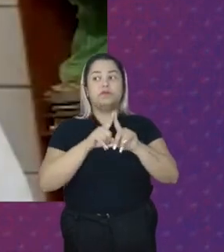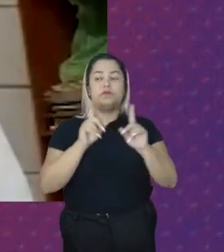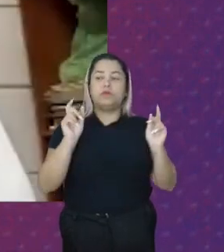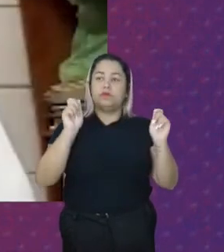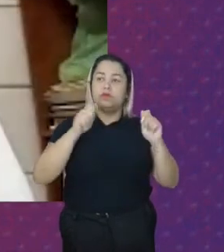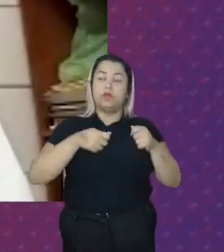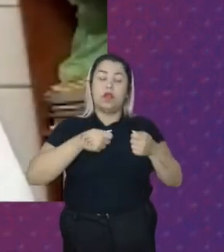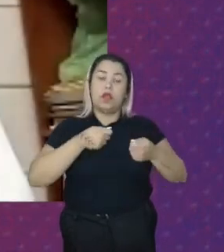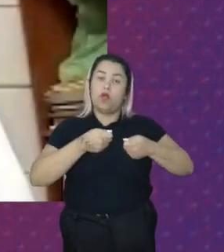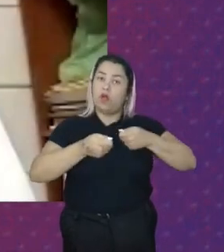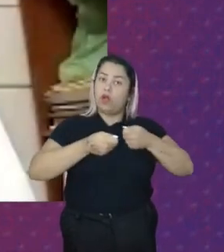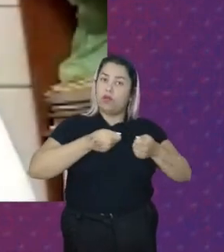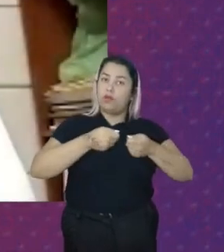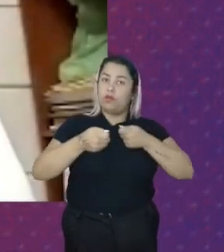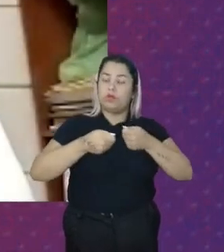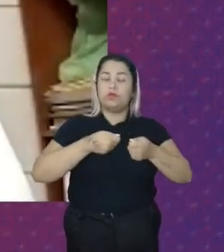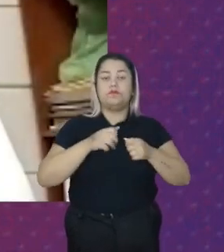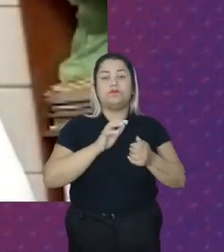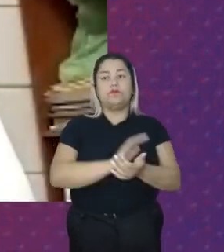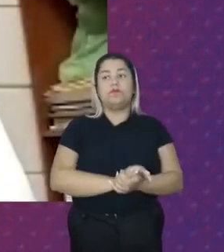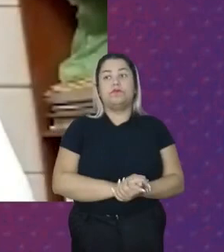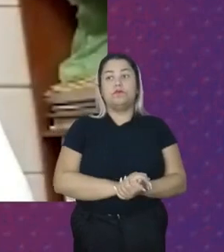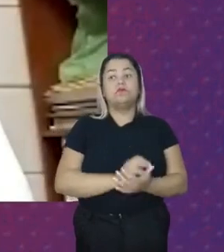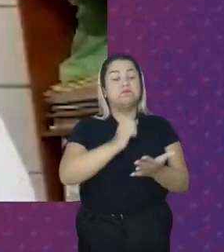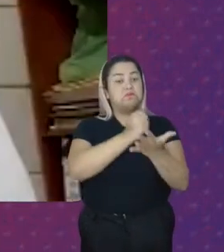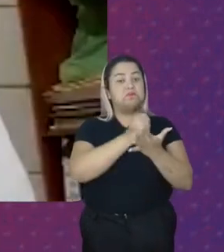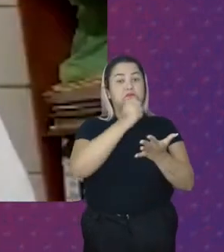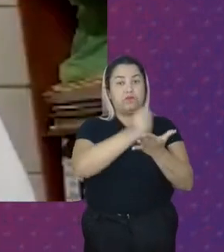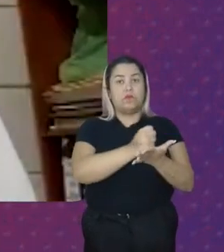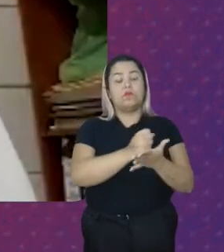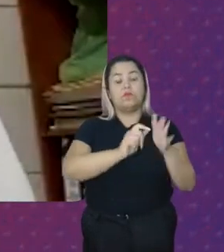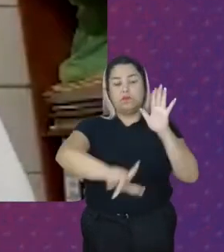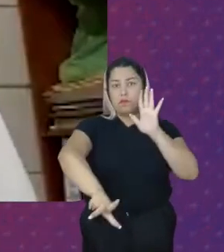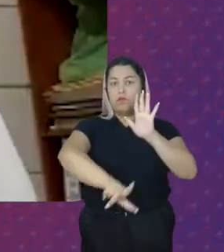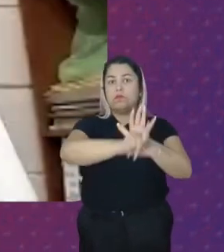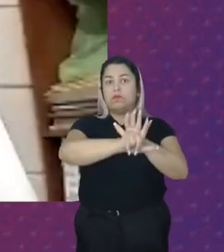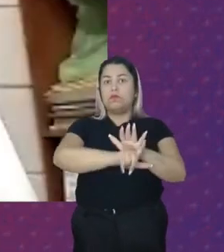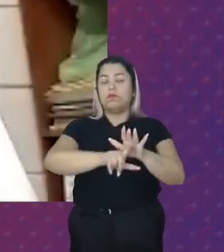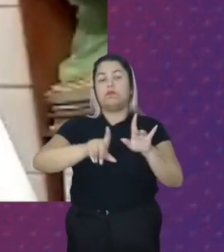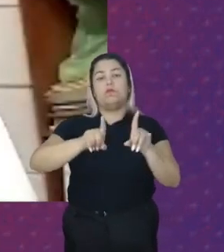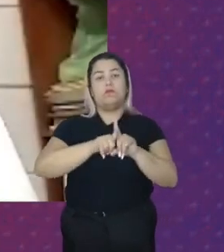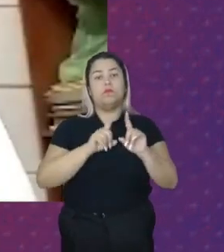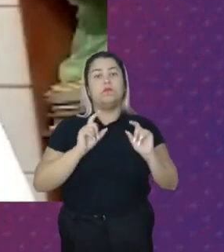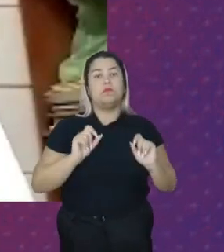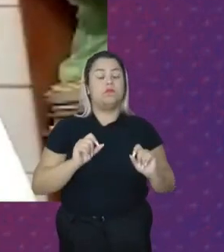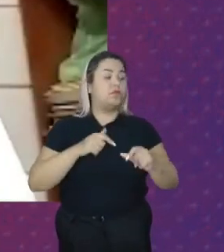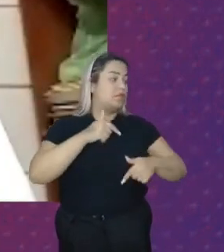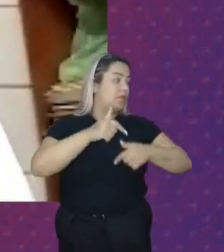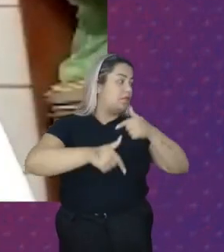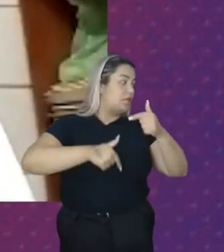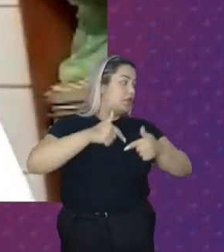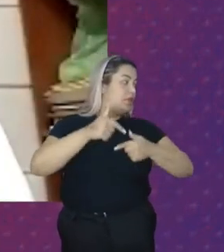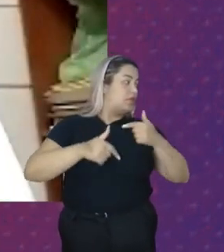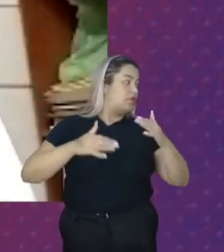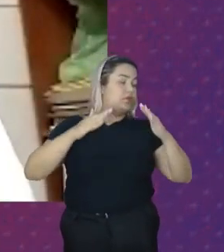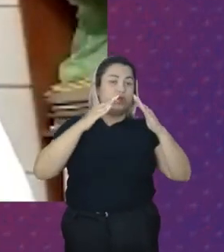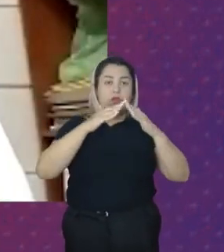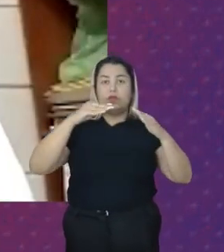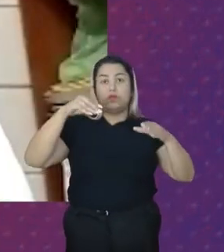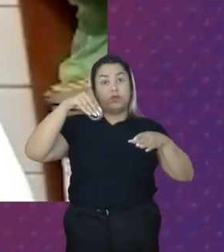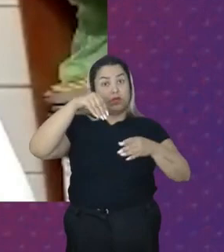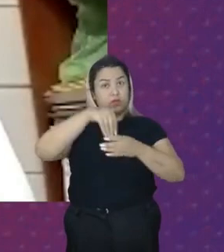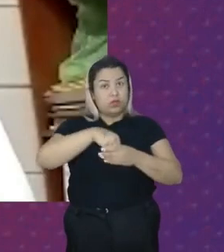Negociar Com o empregador Então essa lei Garantiu A estabilidade Da trabalhadora Doméstica Gestante